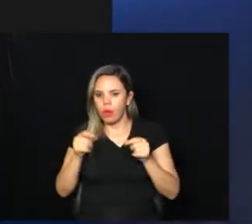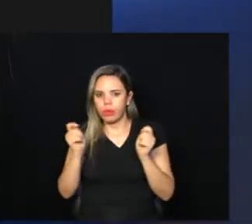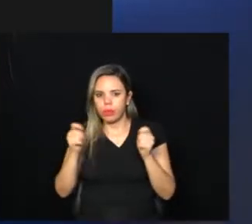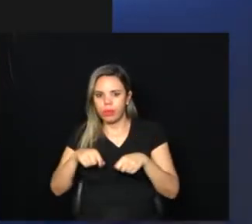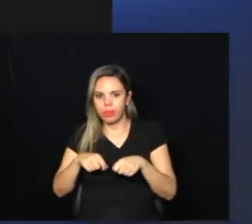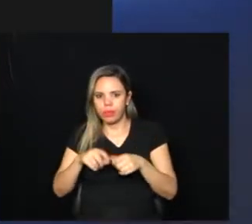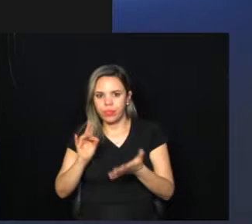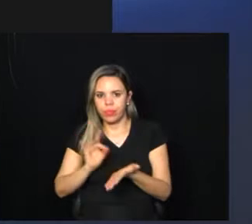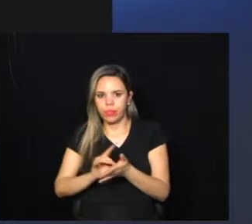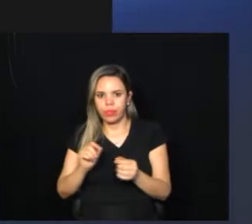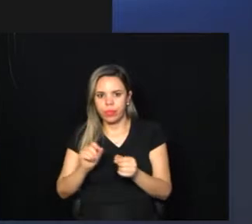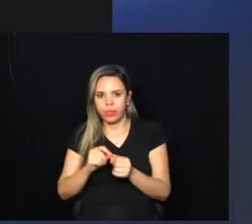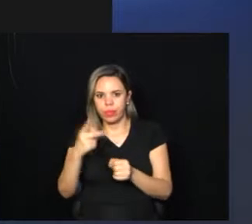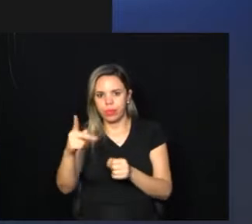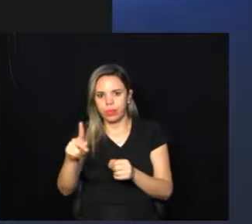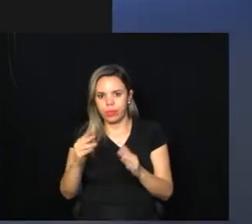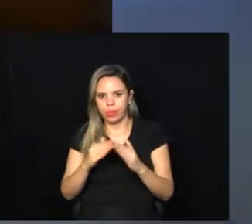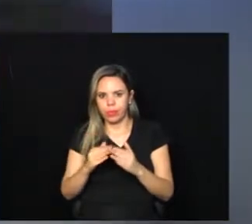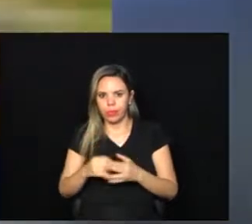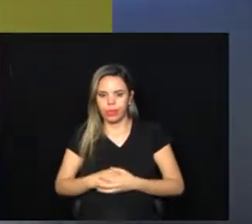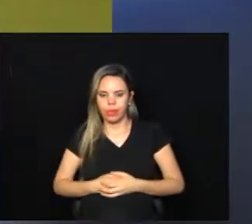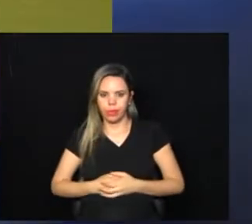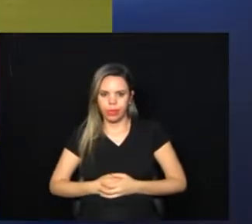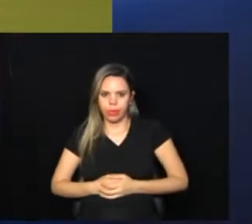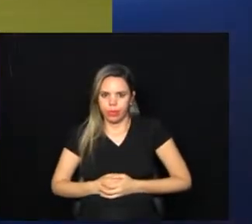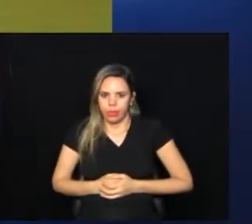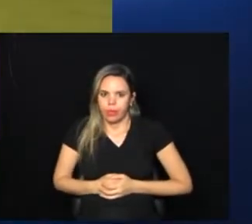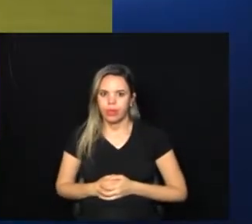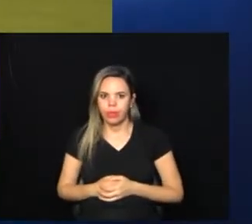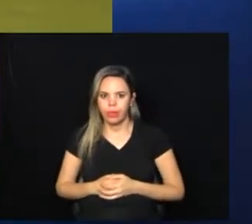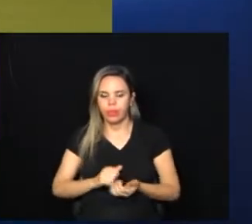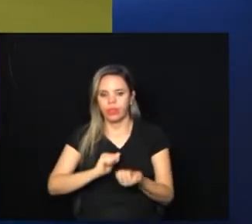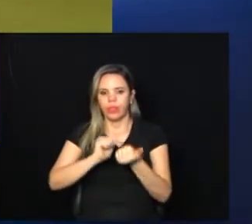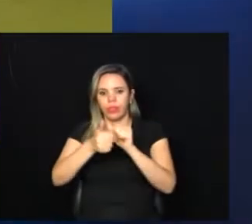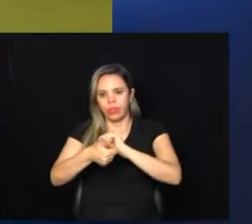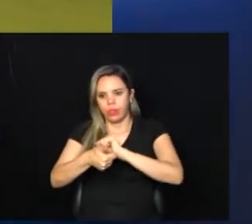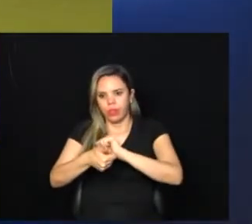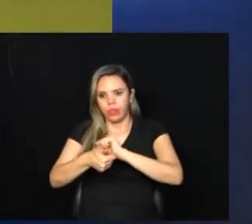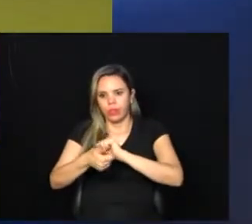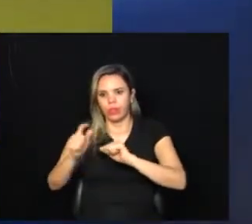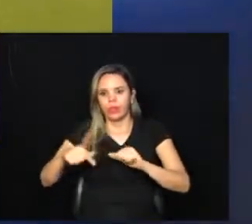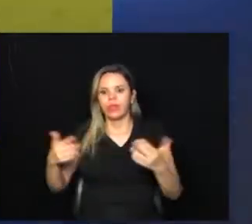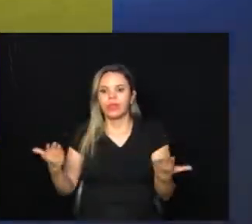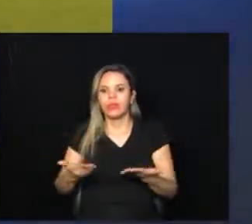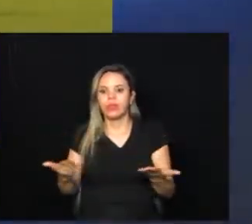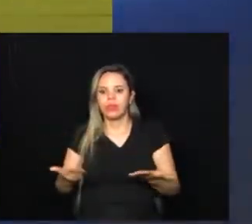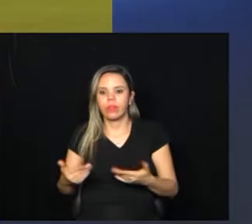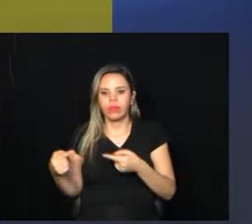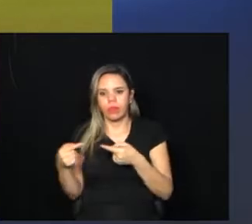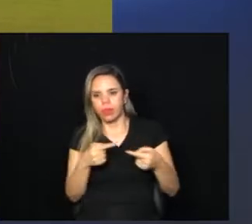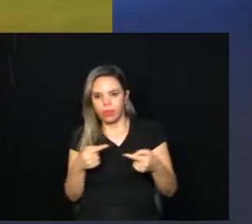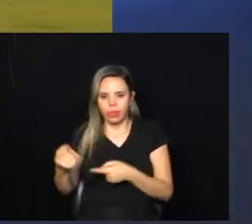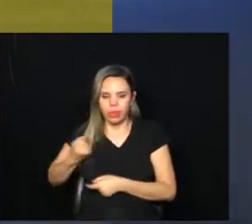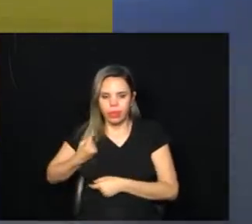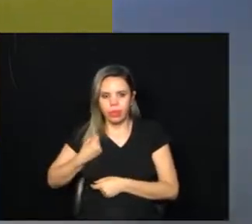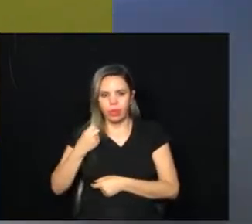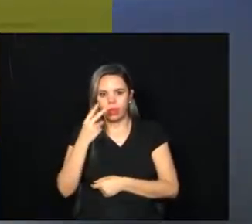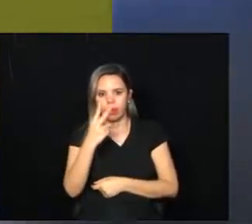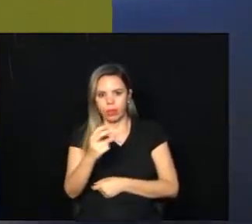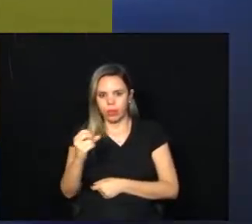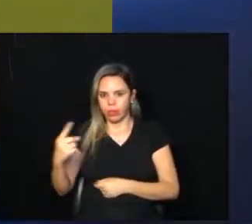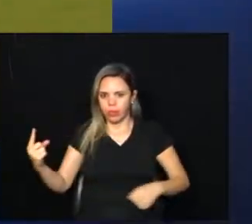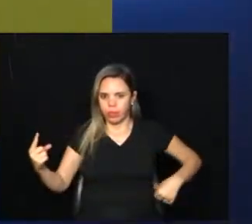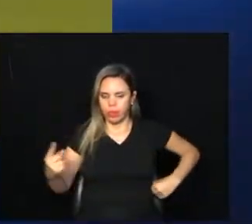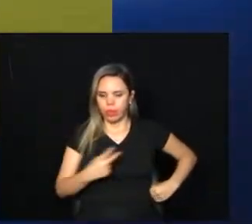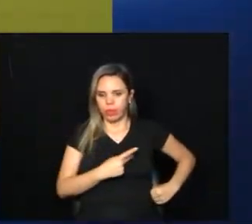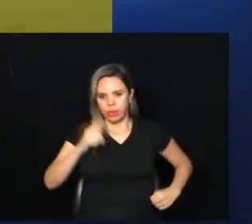ser realizada na sua residência. E no esporte, é hoje derby de número 201 entre